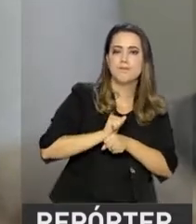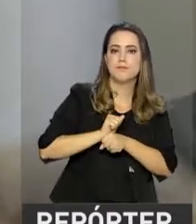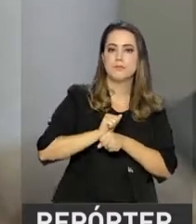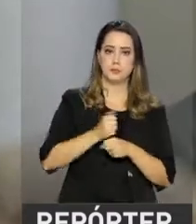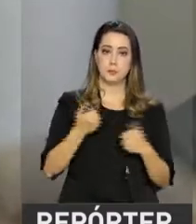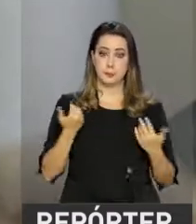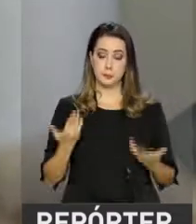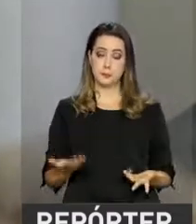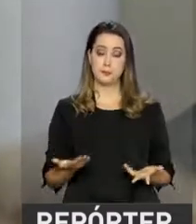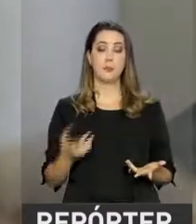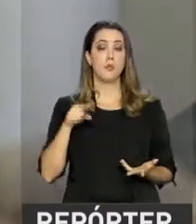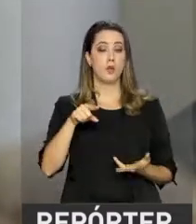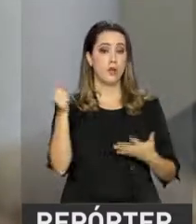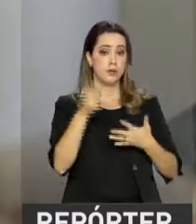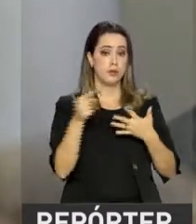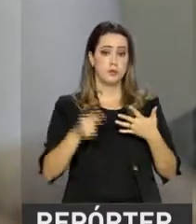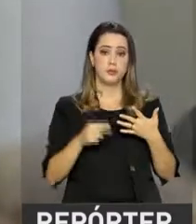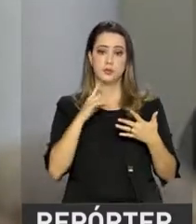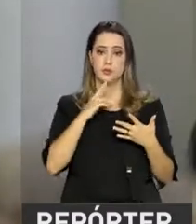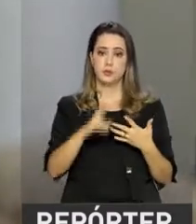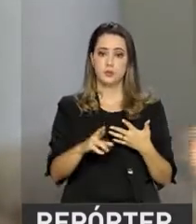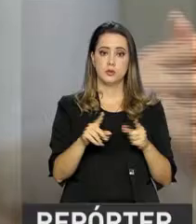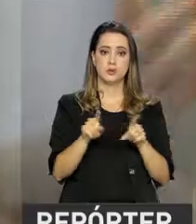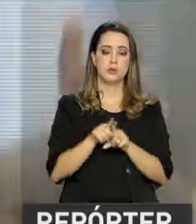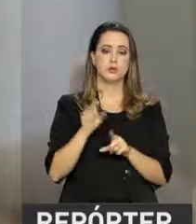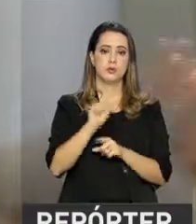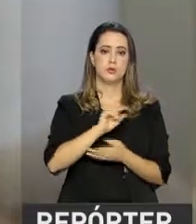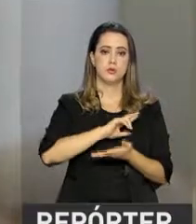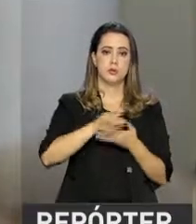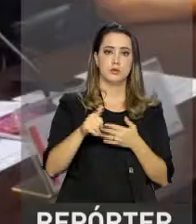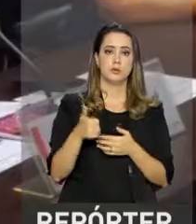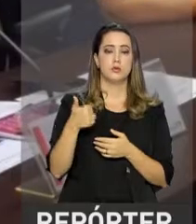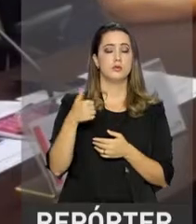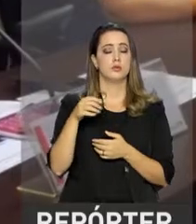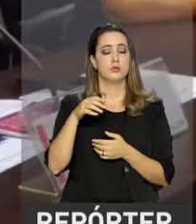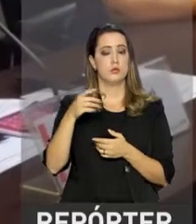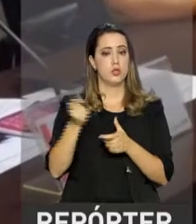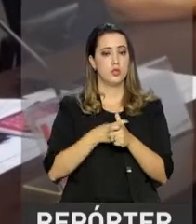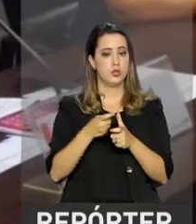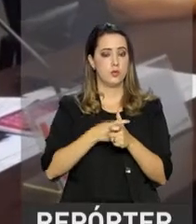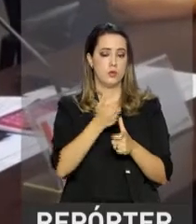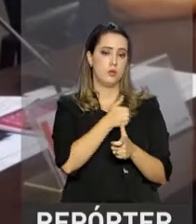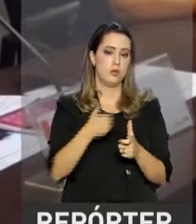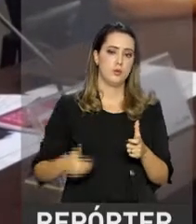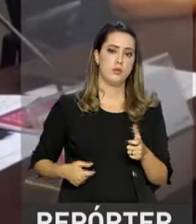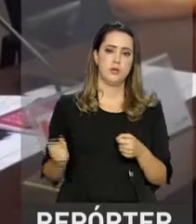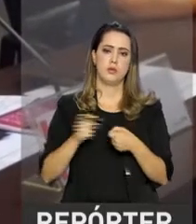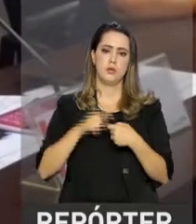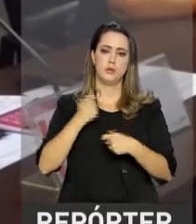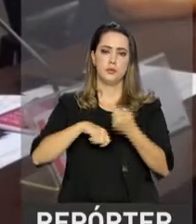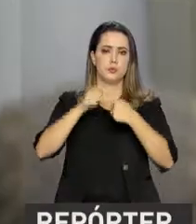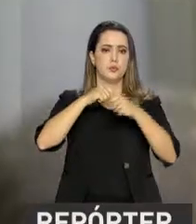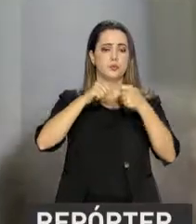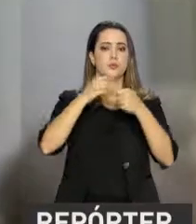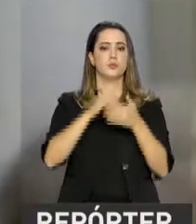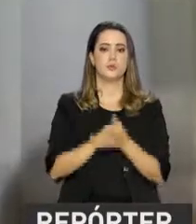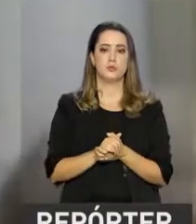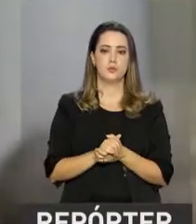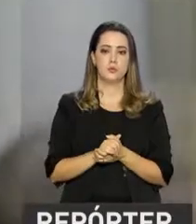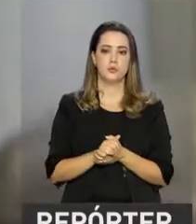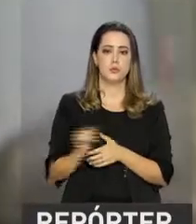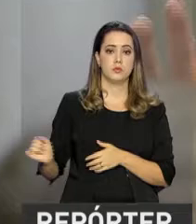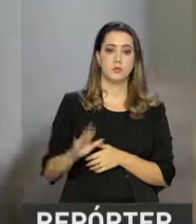no país entre os resultados temer destacou a redução do déficit público ea recuperação da economia a inflação